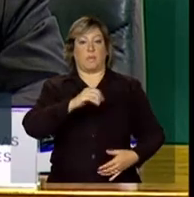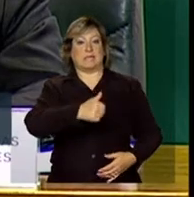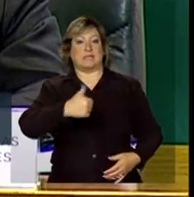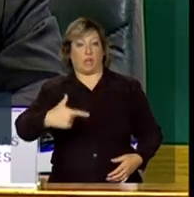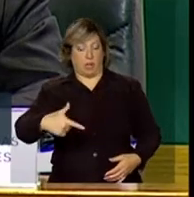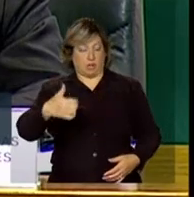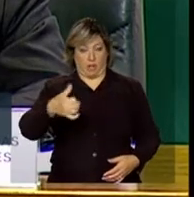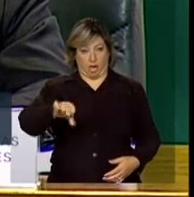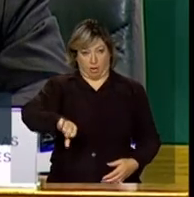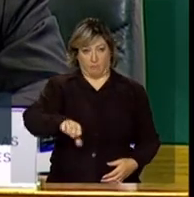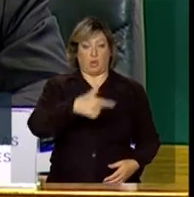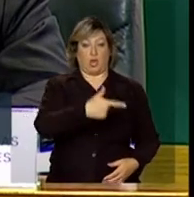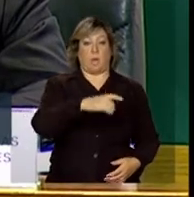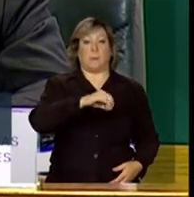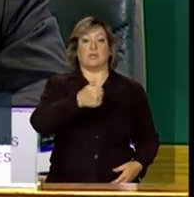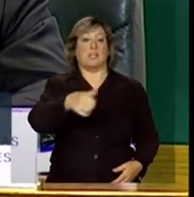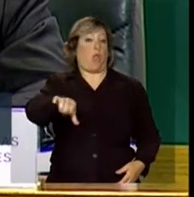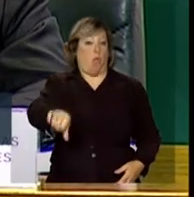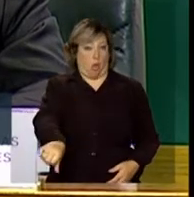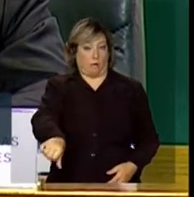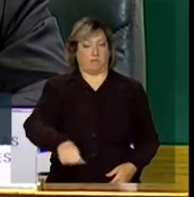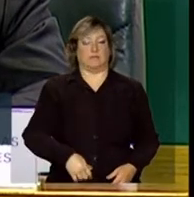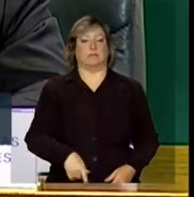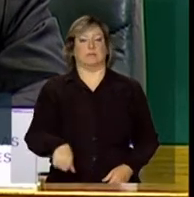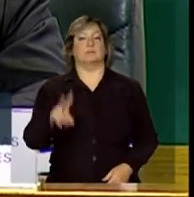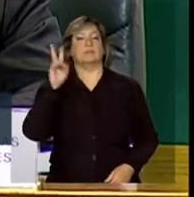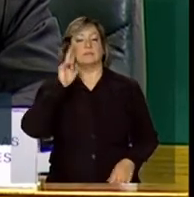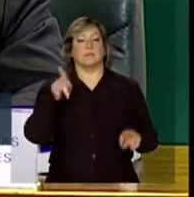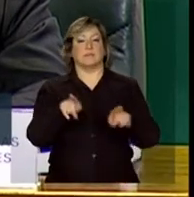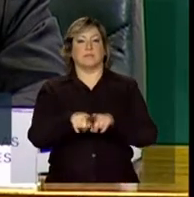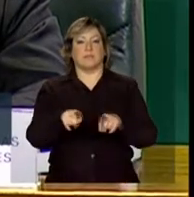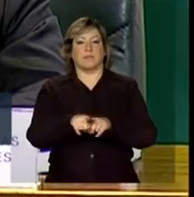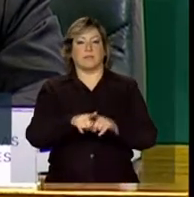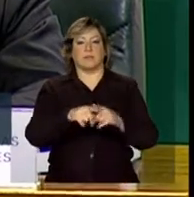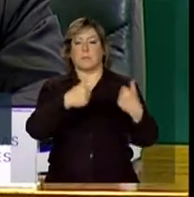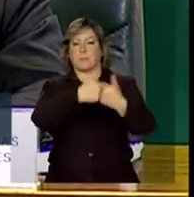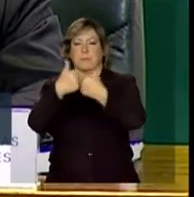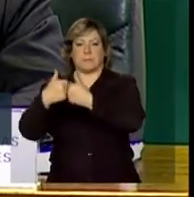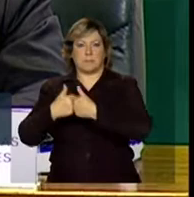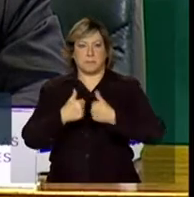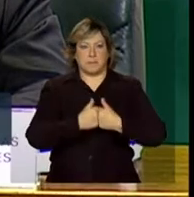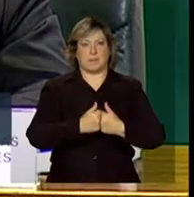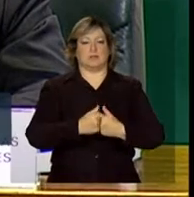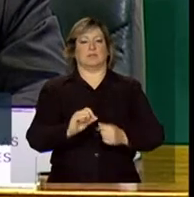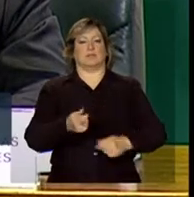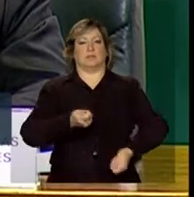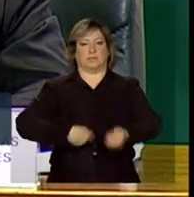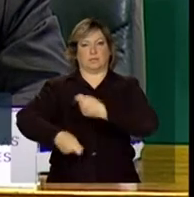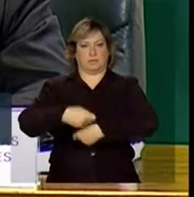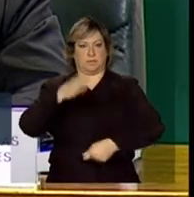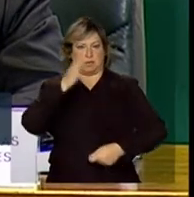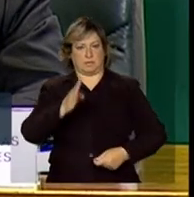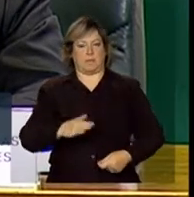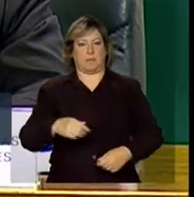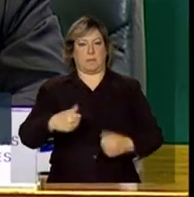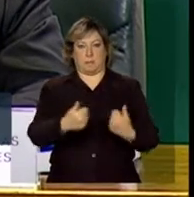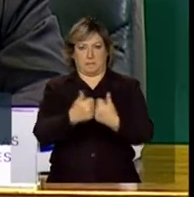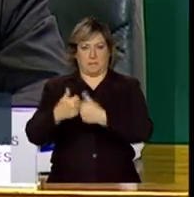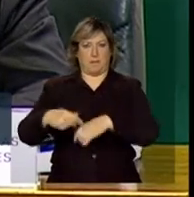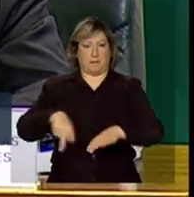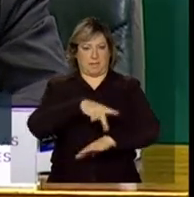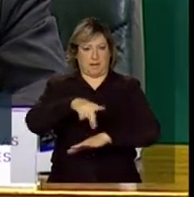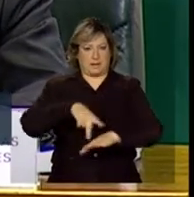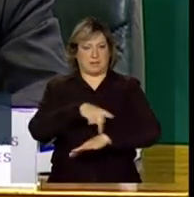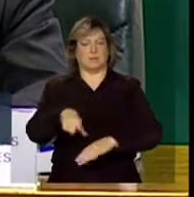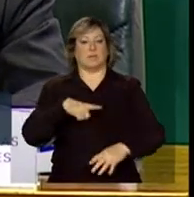e para que latarem a importância dos vizinhos latino-americanos para o comércio exterior brasileiro basta atentar para o fato de que eles